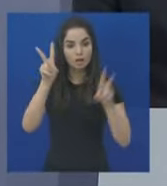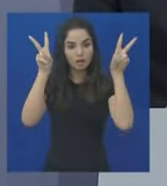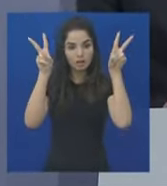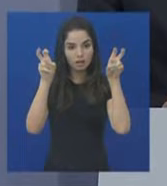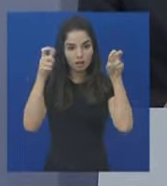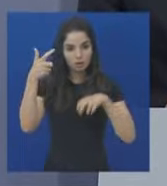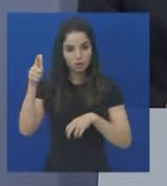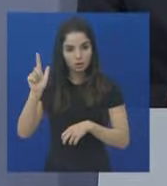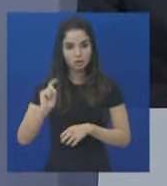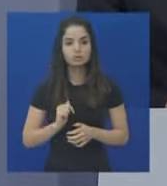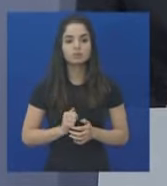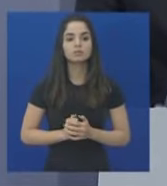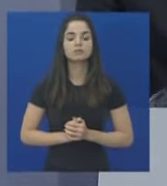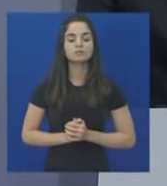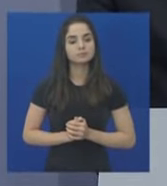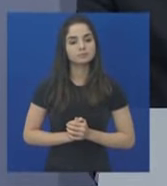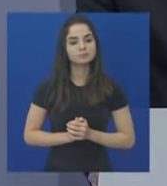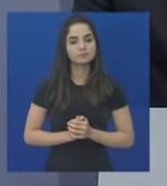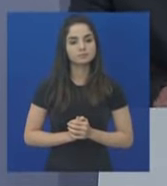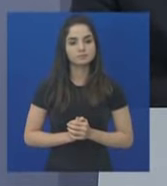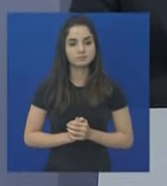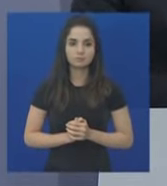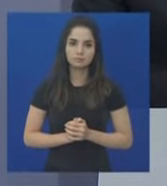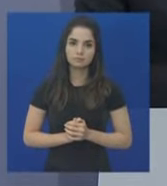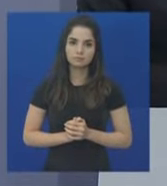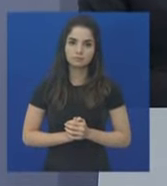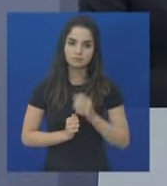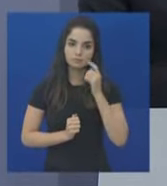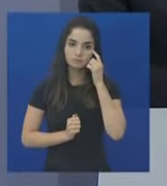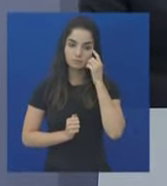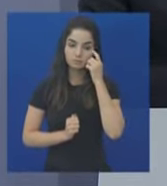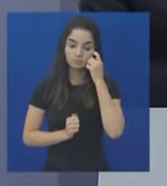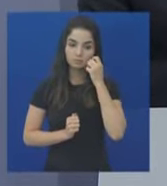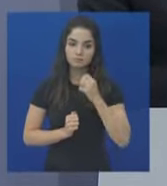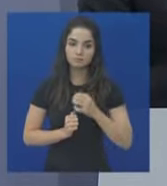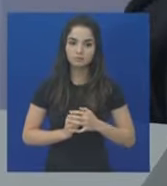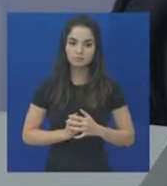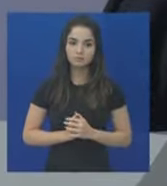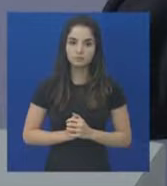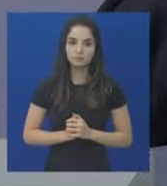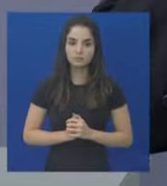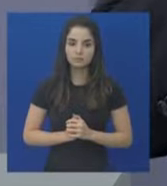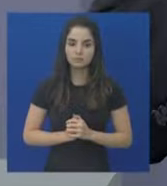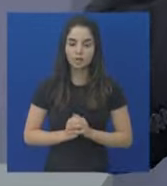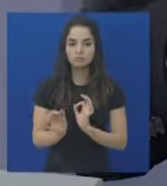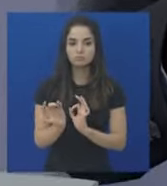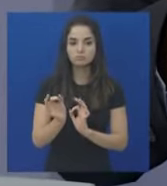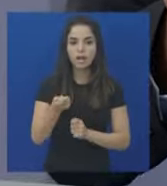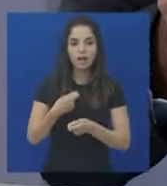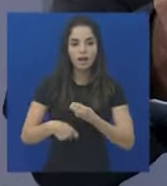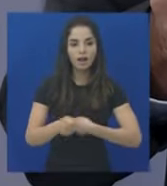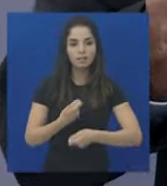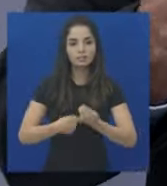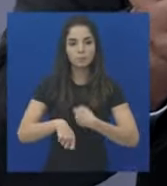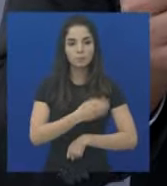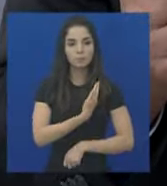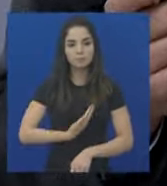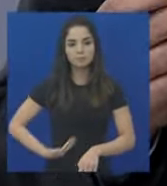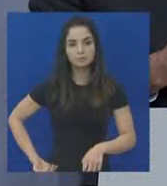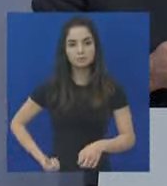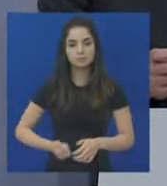tema, que será o tema da próxima pergunta. é a administração pública.